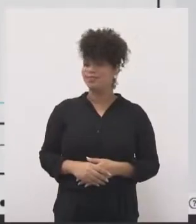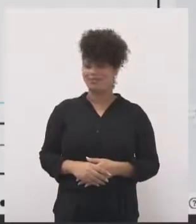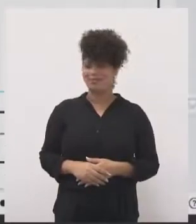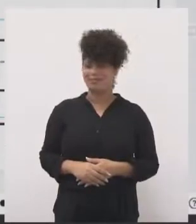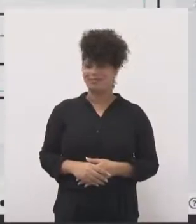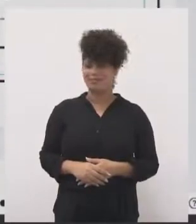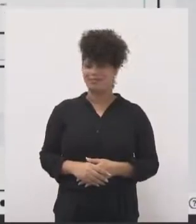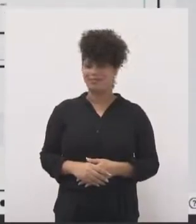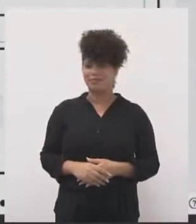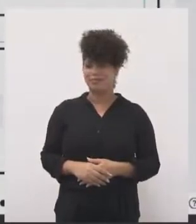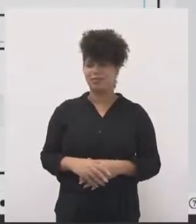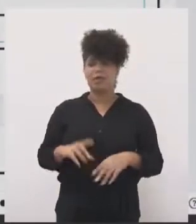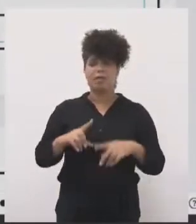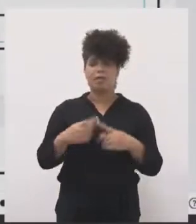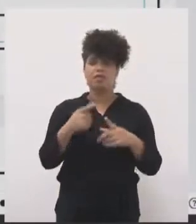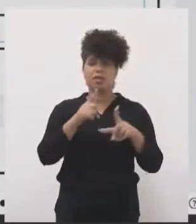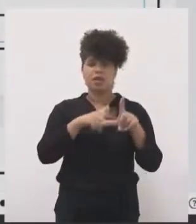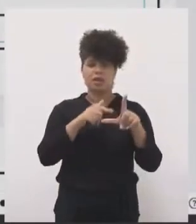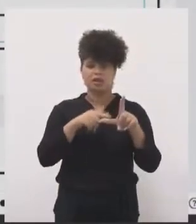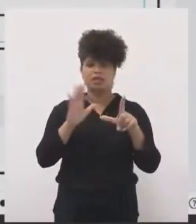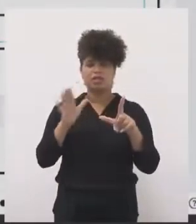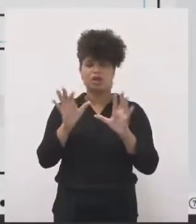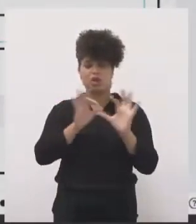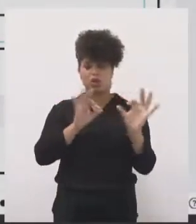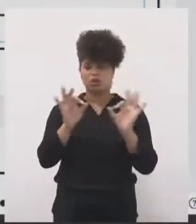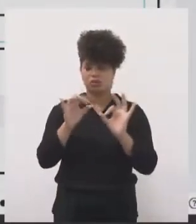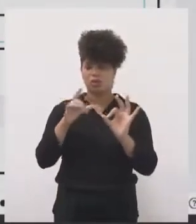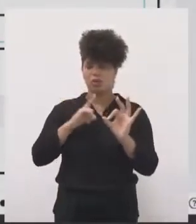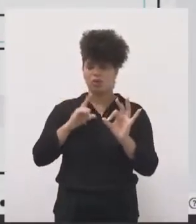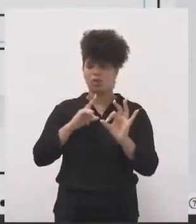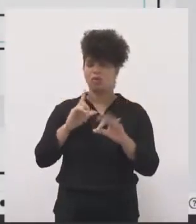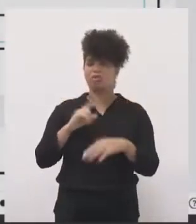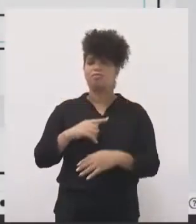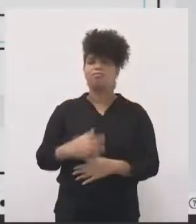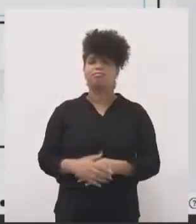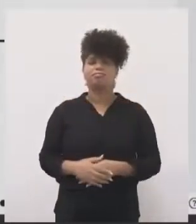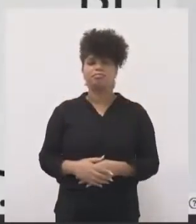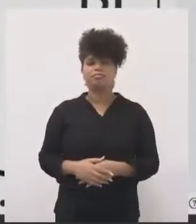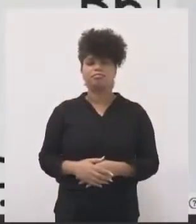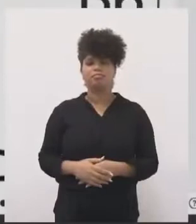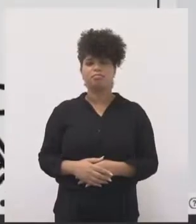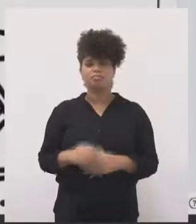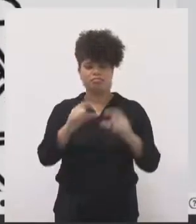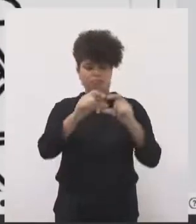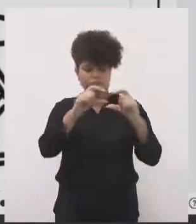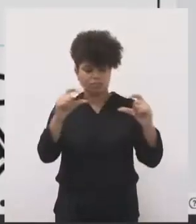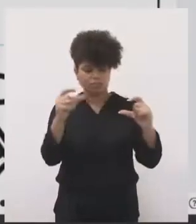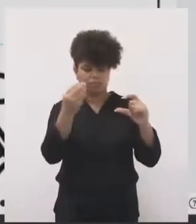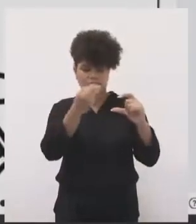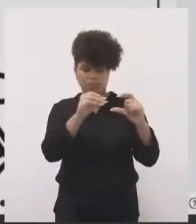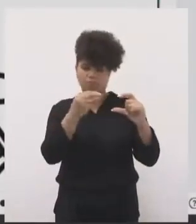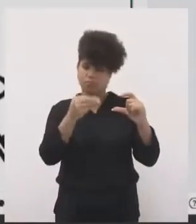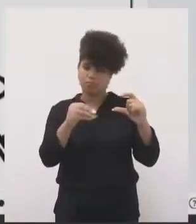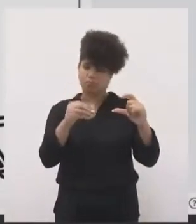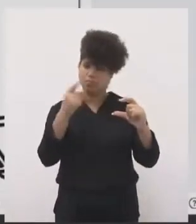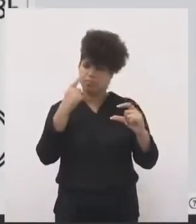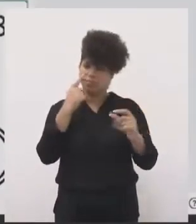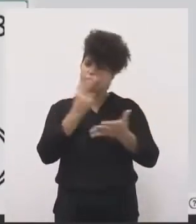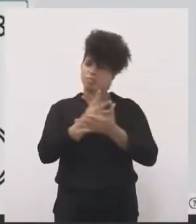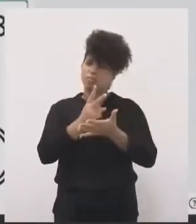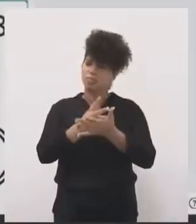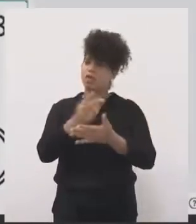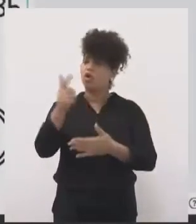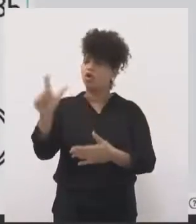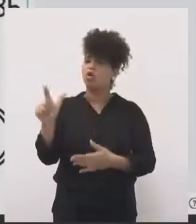Mas a caligrafia já está ali. Naquele formato de tracejado, né? A mesma coisa para